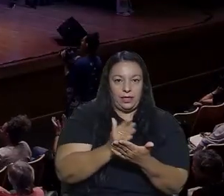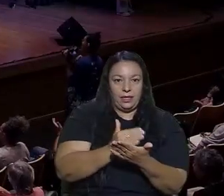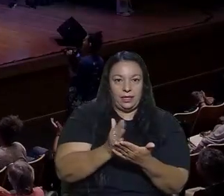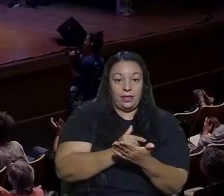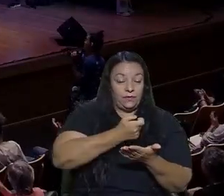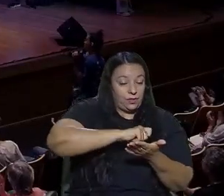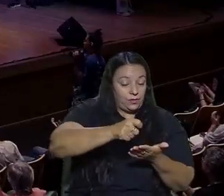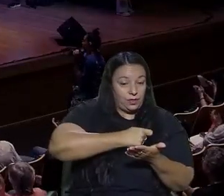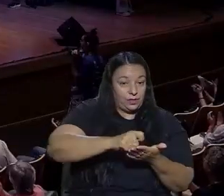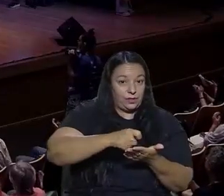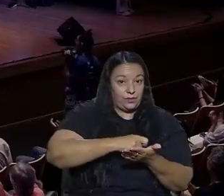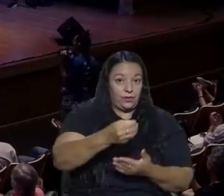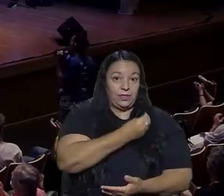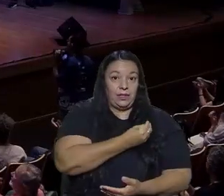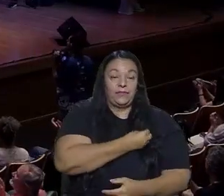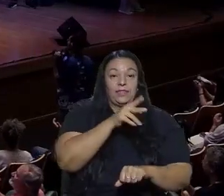país.